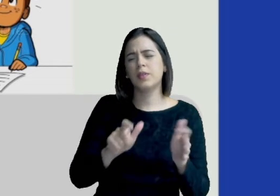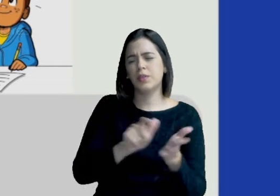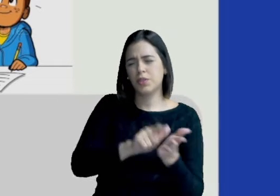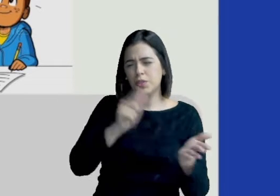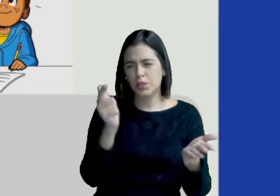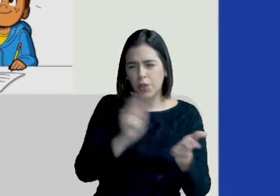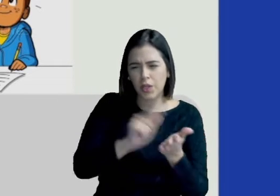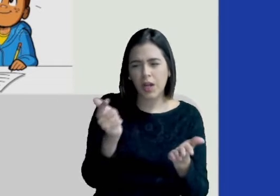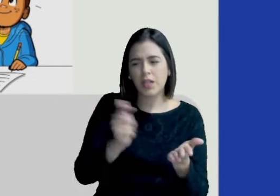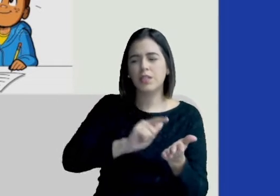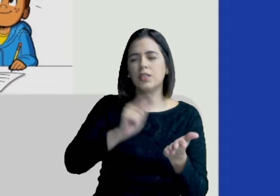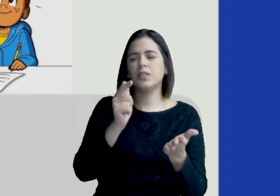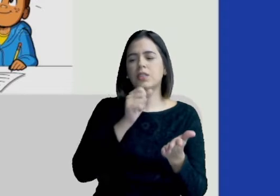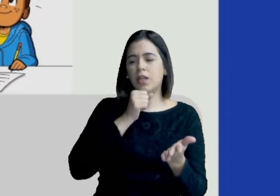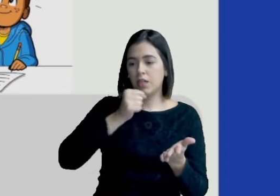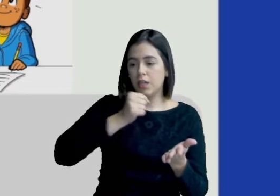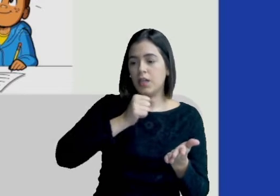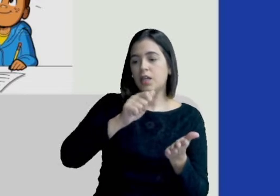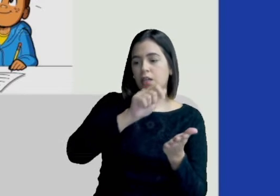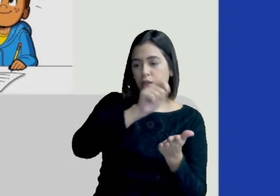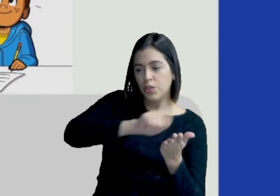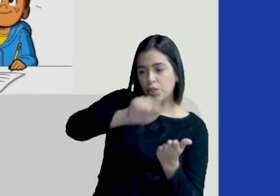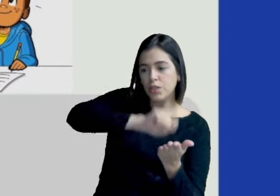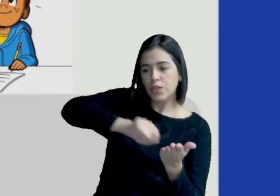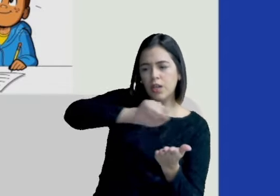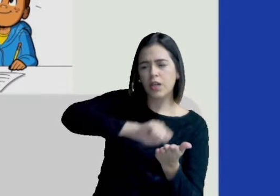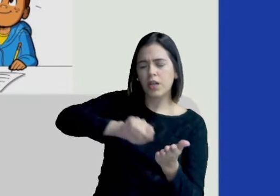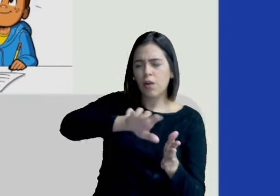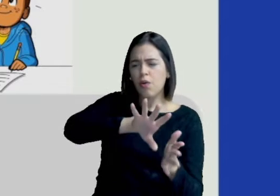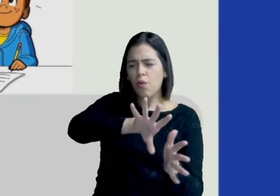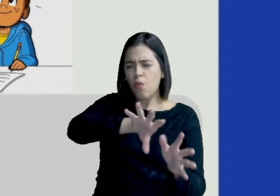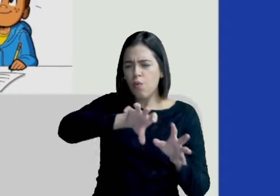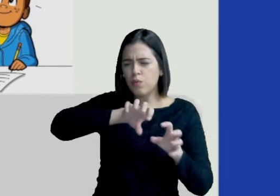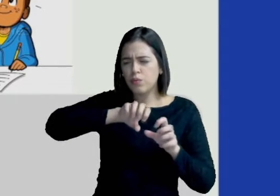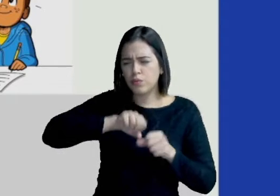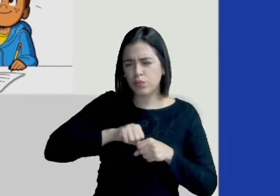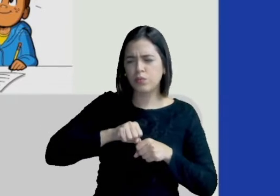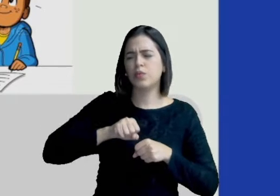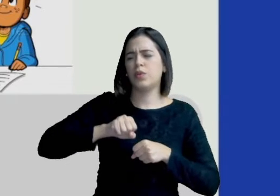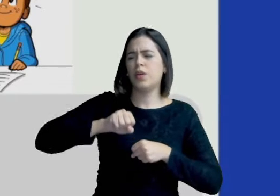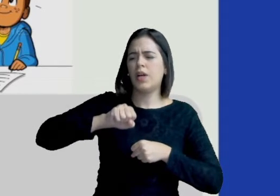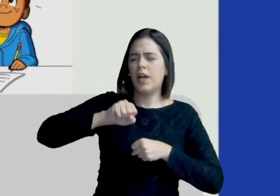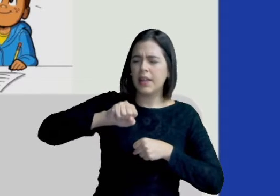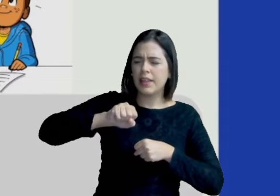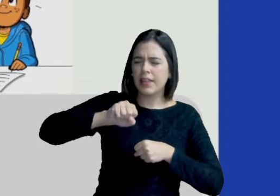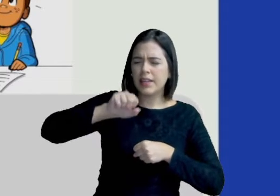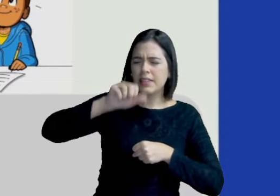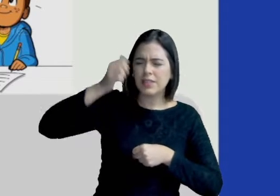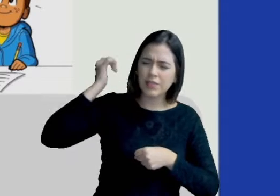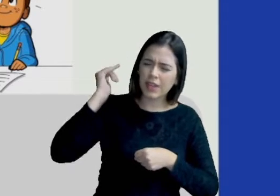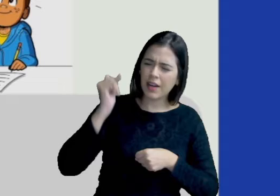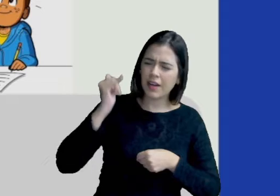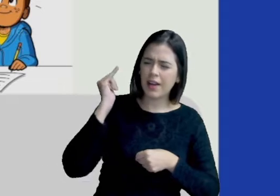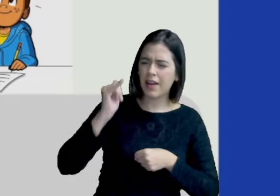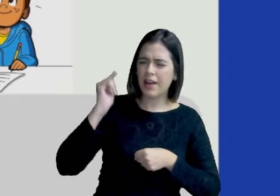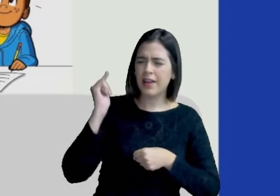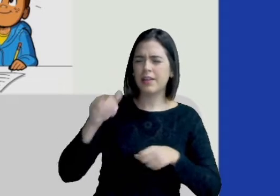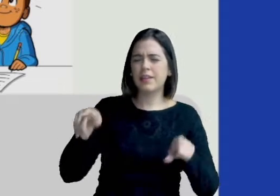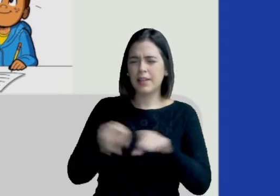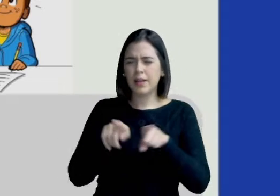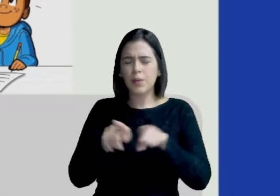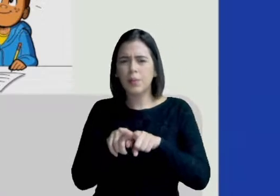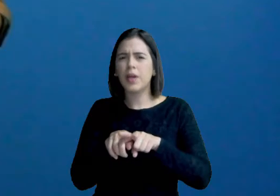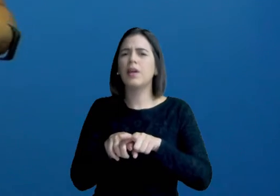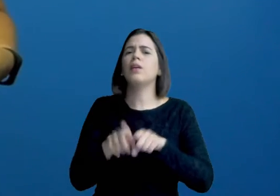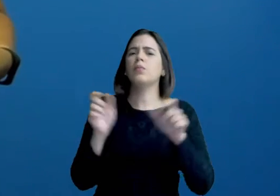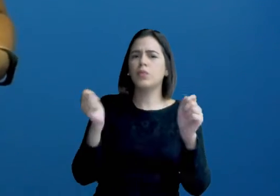Finalmente, el periodismo y los escritores se apropriaram de este gênero difícil de definir e de cultivar. Então,